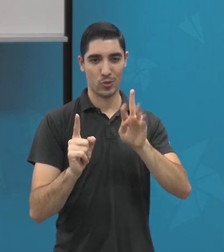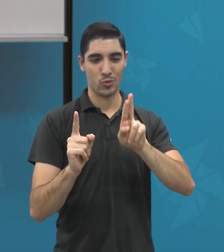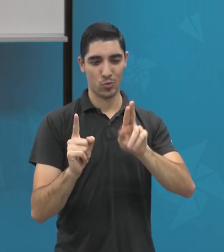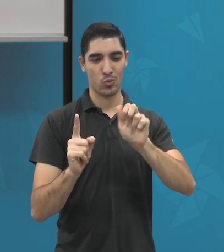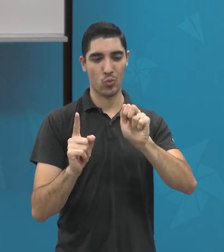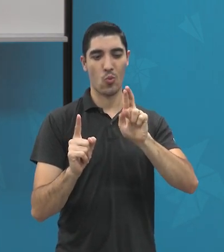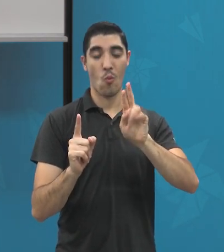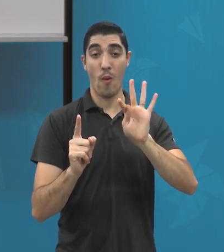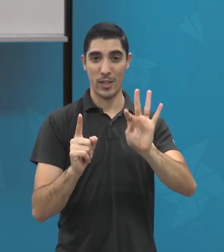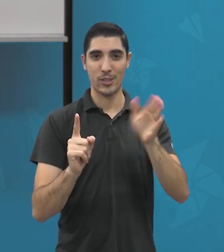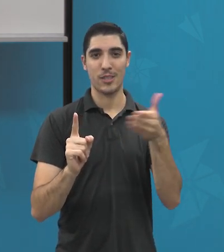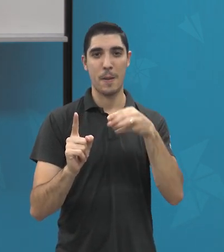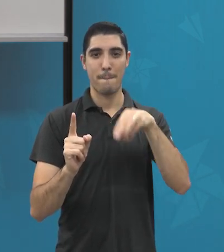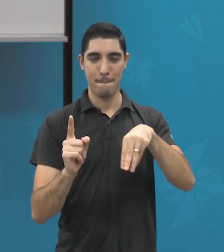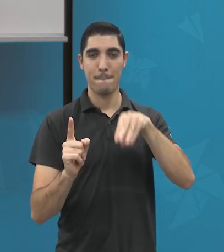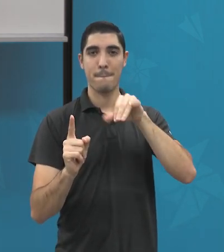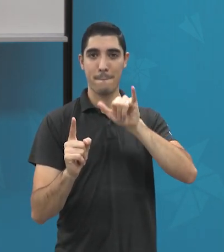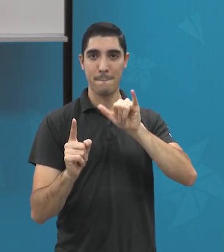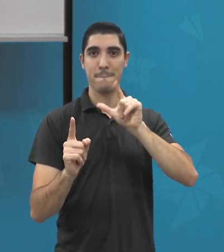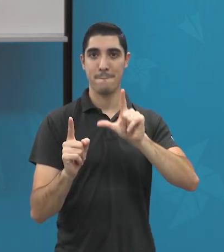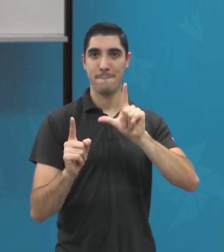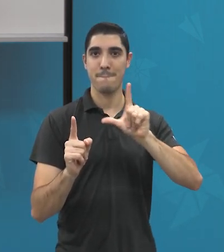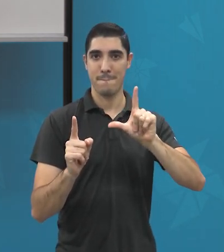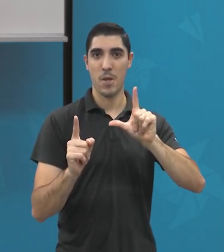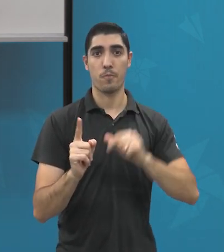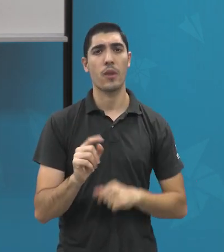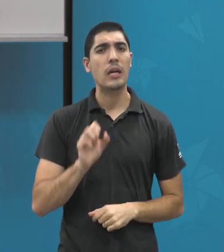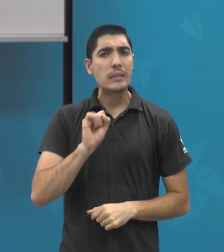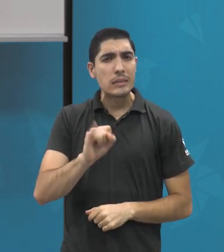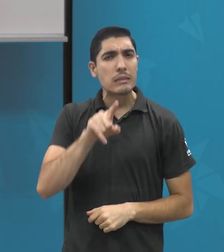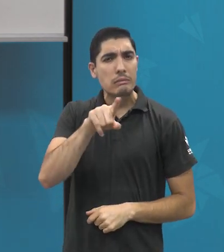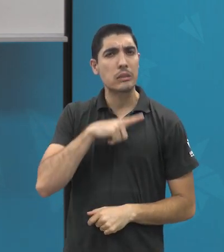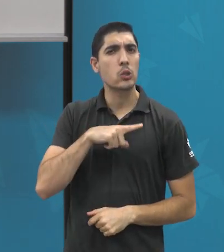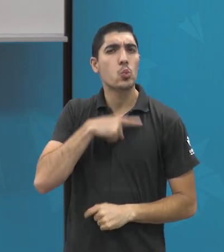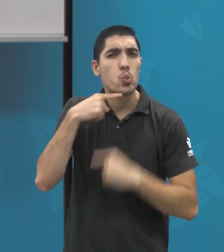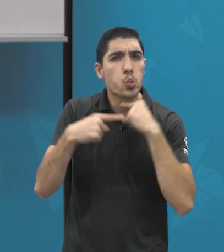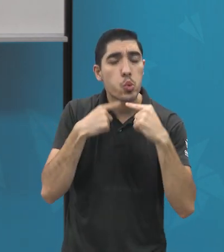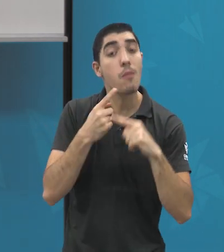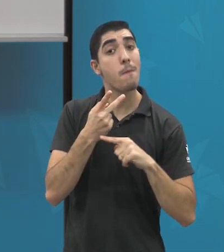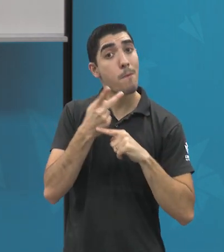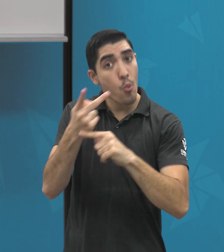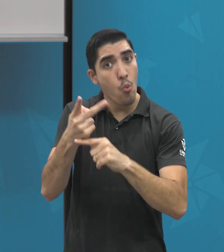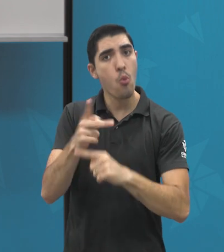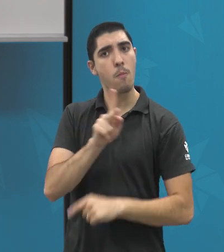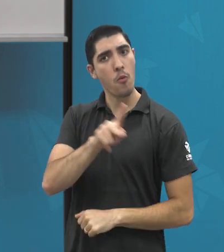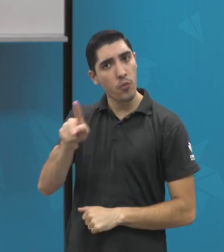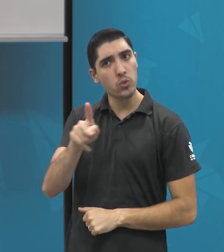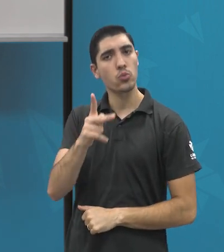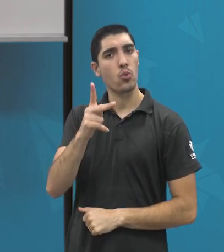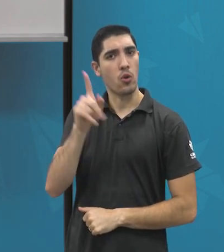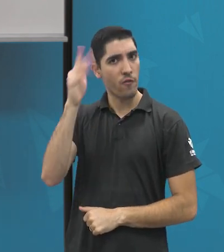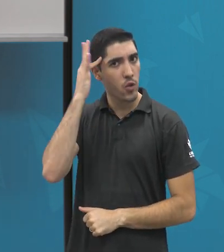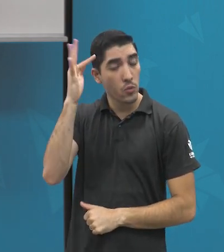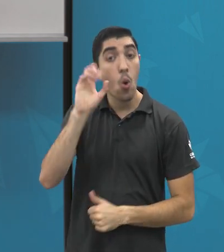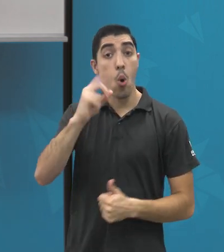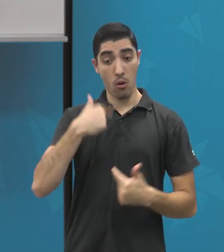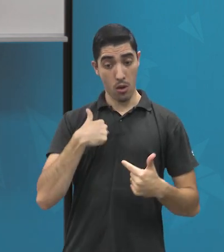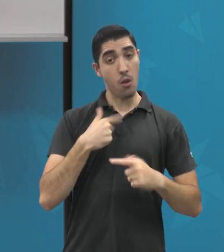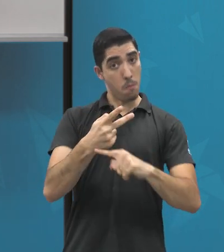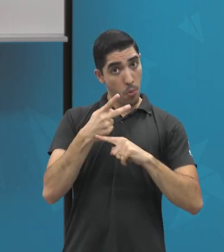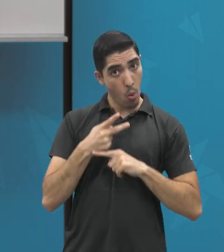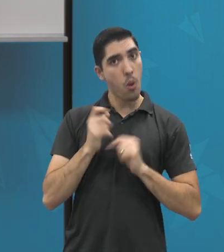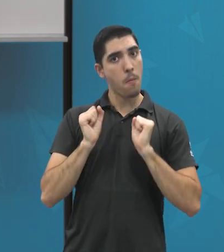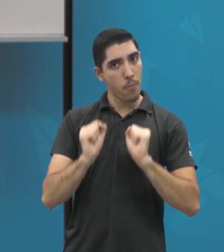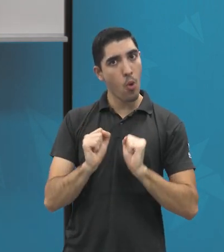esse pensador. Se vocês tiverem alguma dúvida, procurem seu professor ou sua professora ou até mesmo me procurem lá